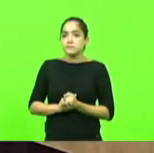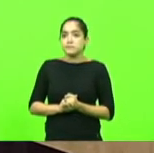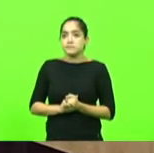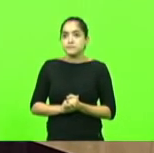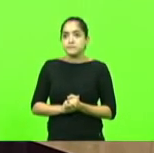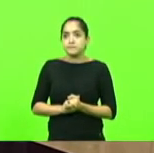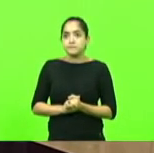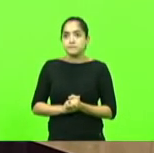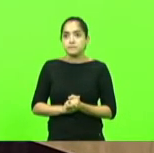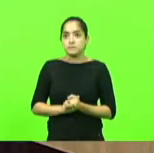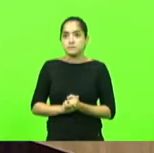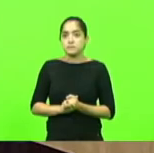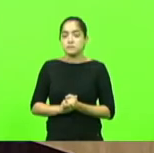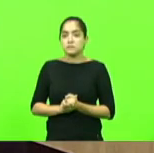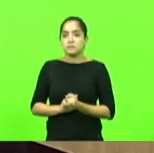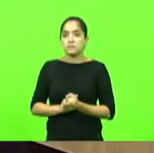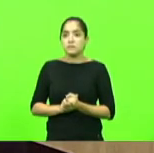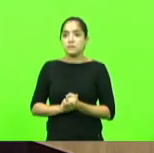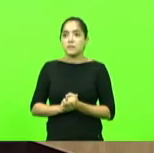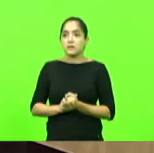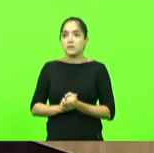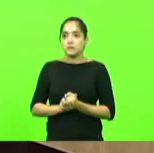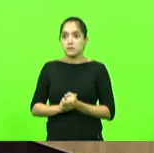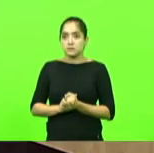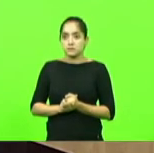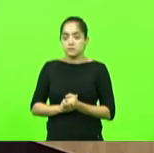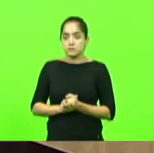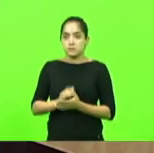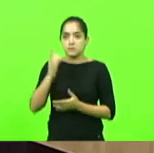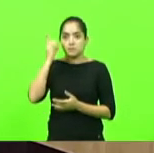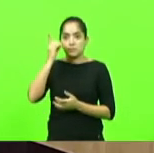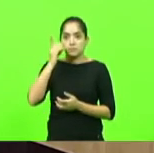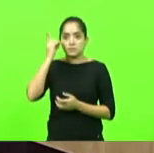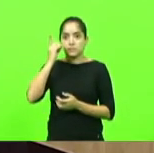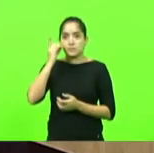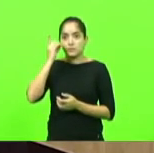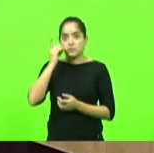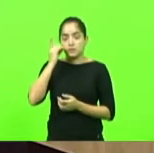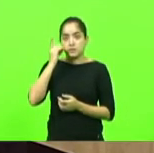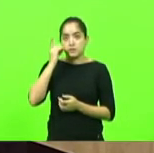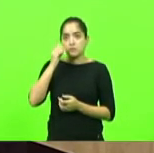Pela ordem, presidente. Pela ordem, deputado Rodrigo Minotto.